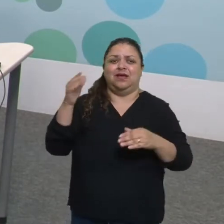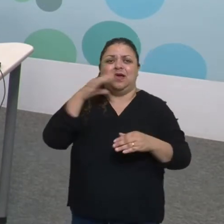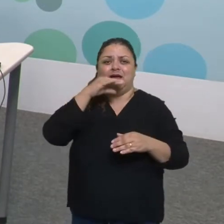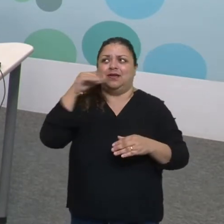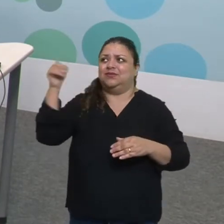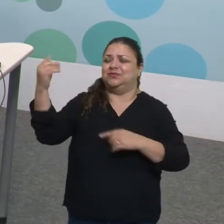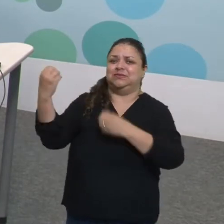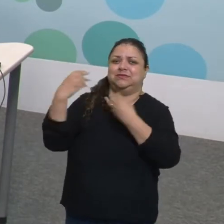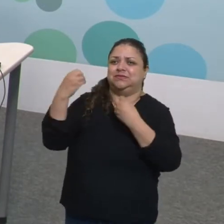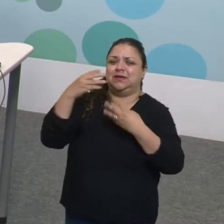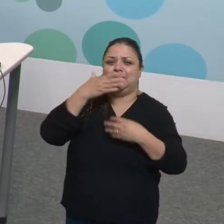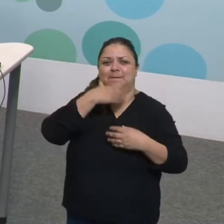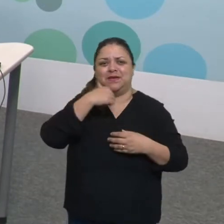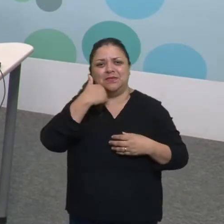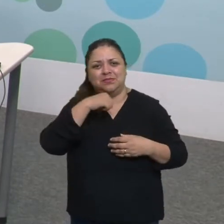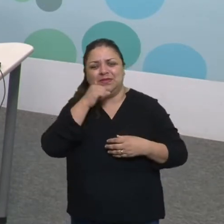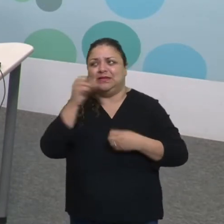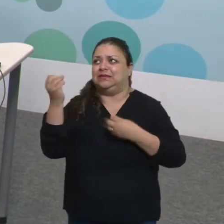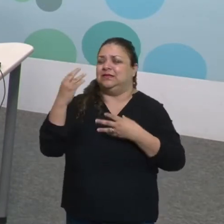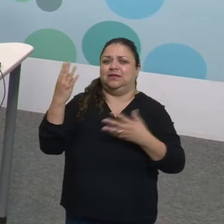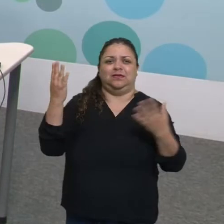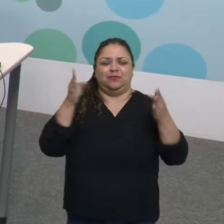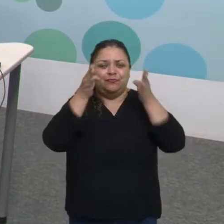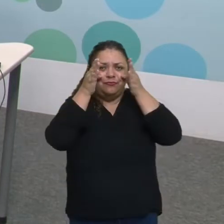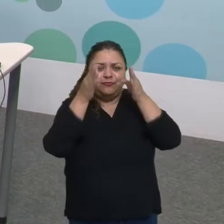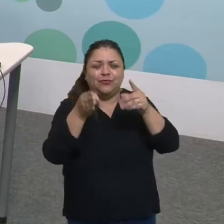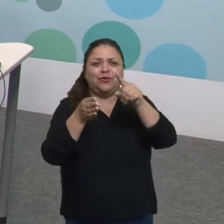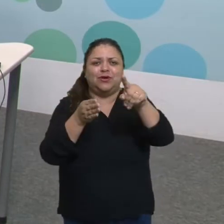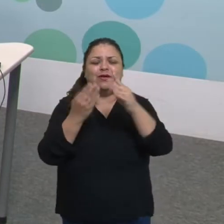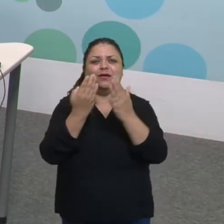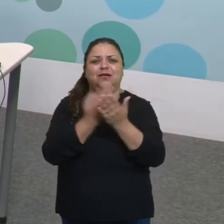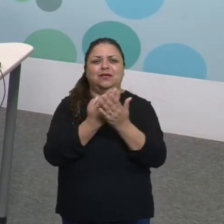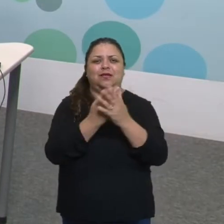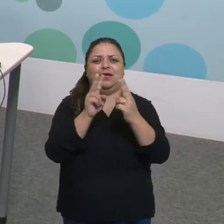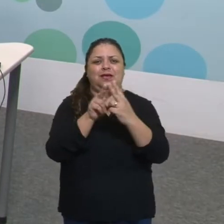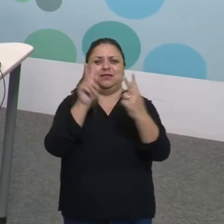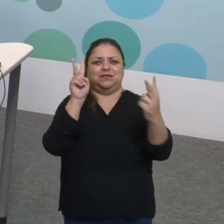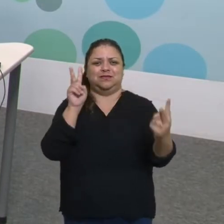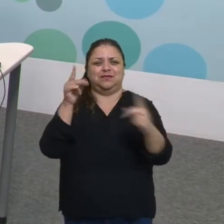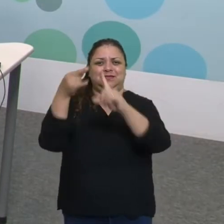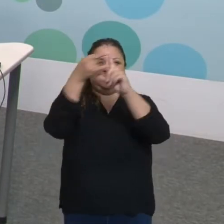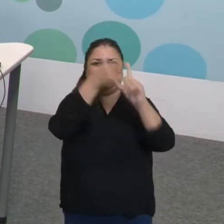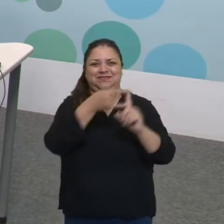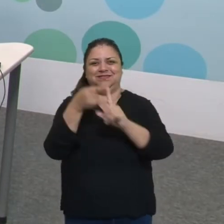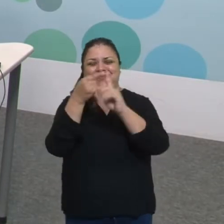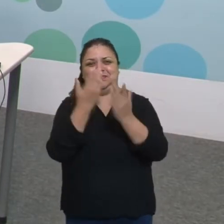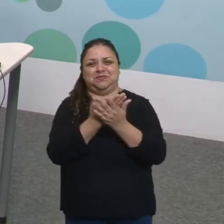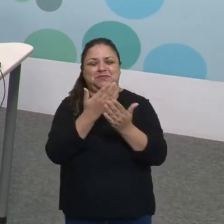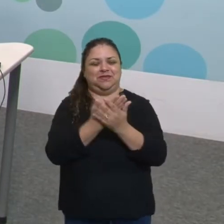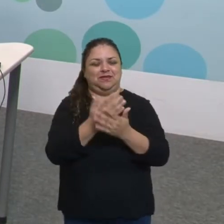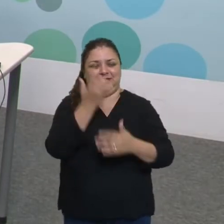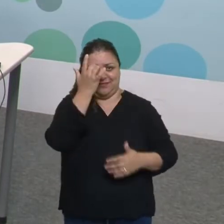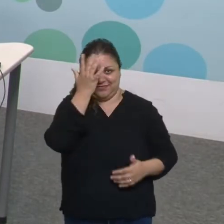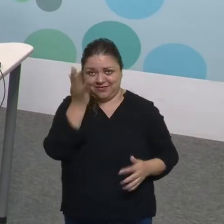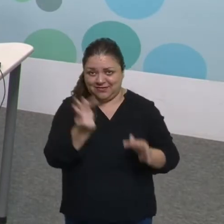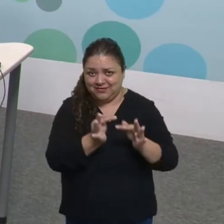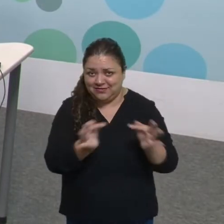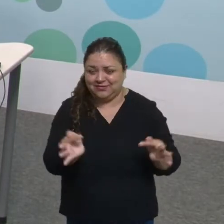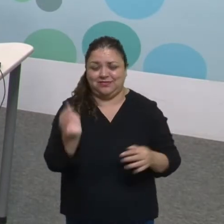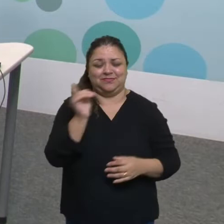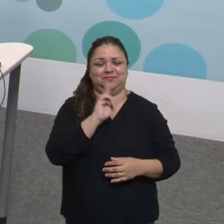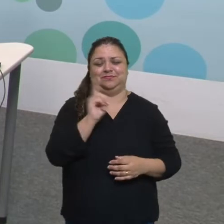é participando da aula online aula dos professores ou dos cnsp não é tão simples assim